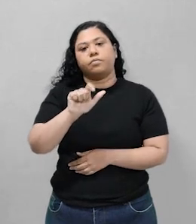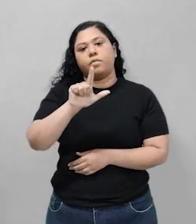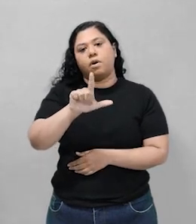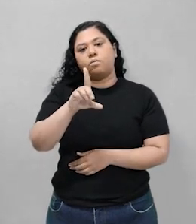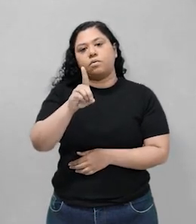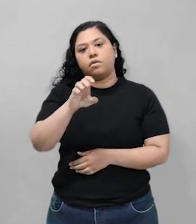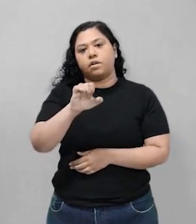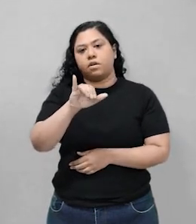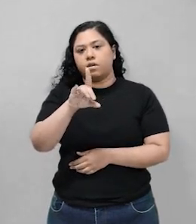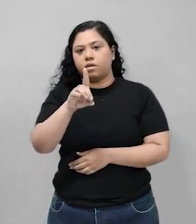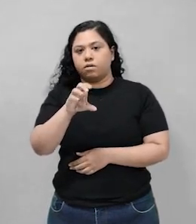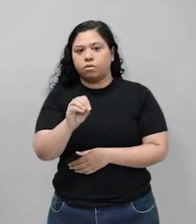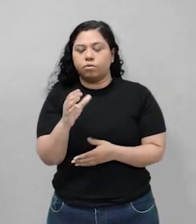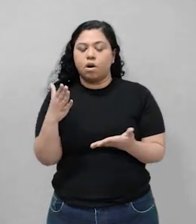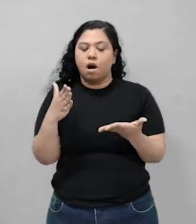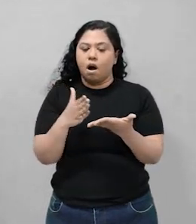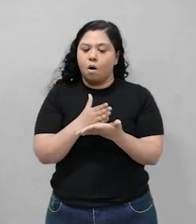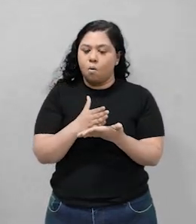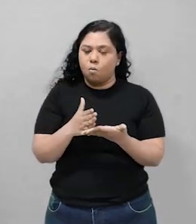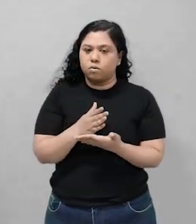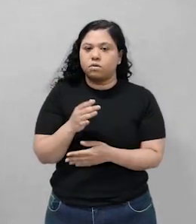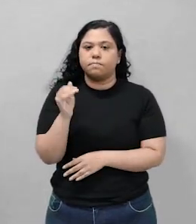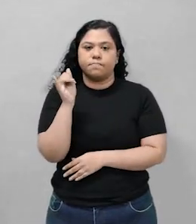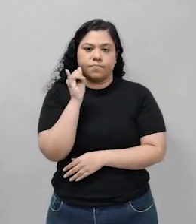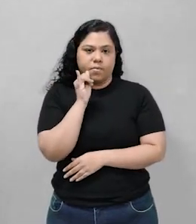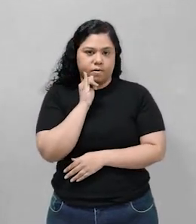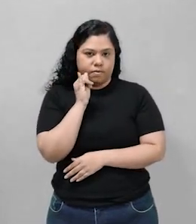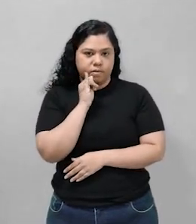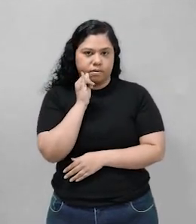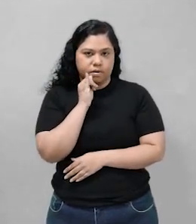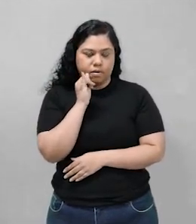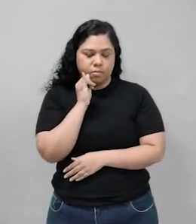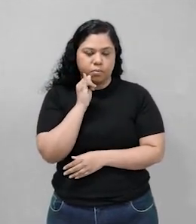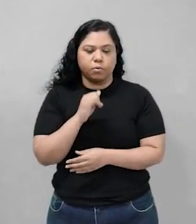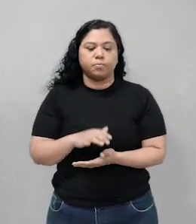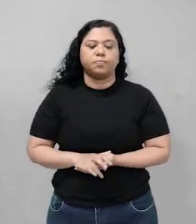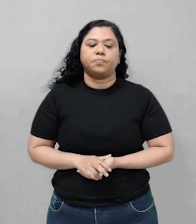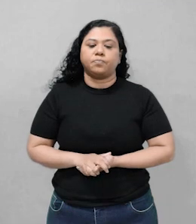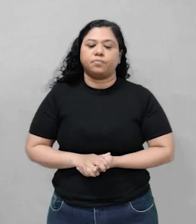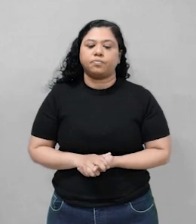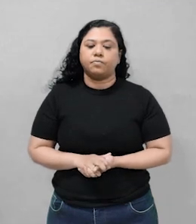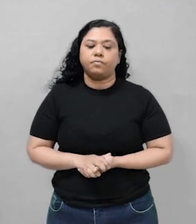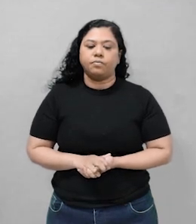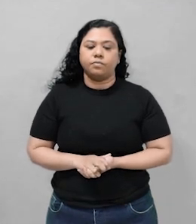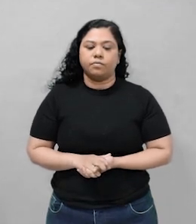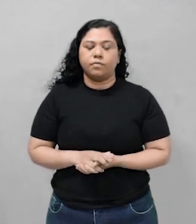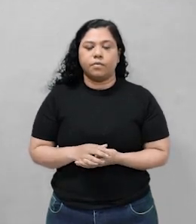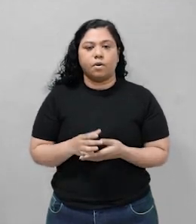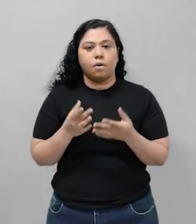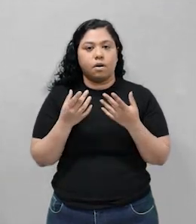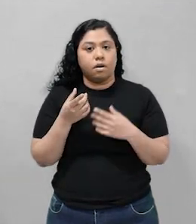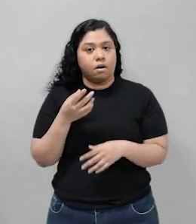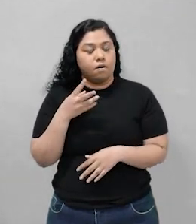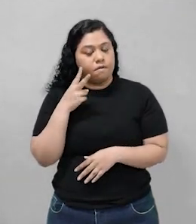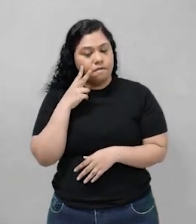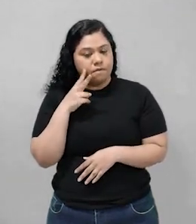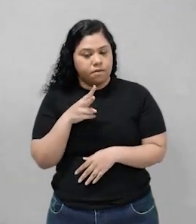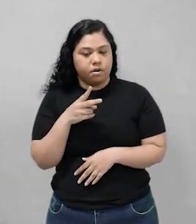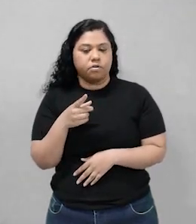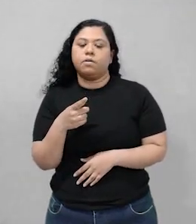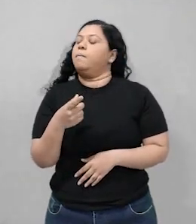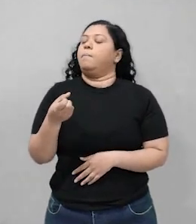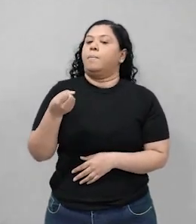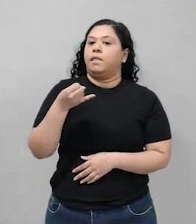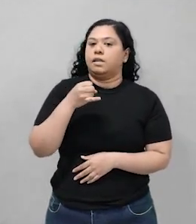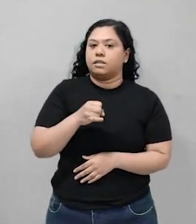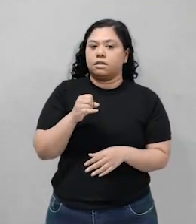aldeído. Então, aqui alguns exemplos para vocês de aldeídos. Então, observe que sempre na extremidade